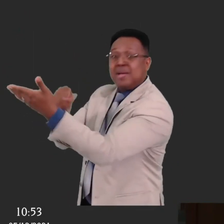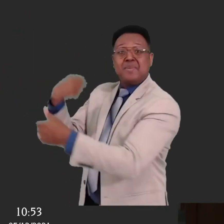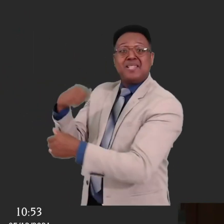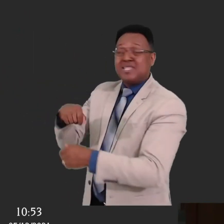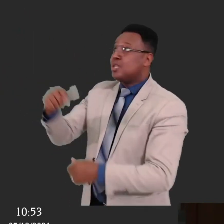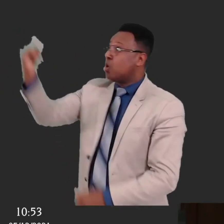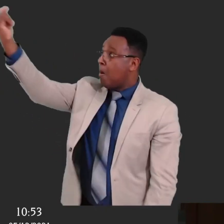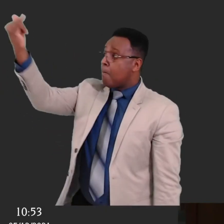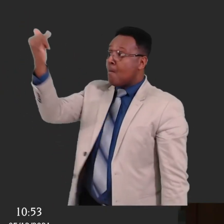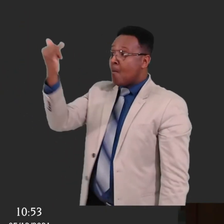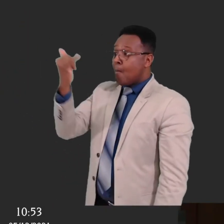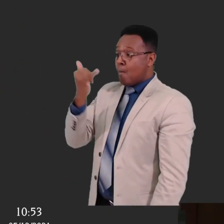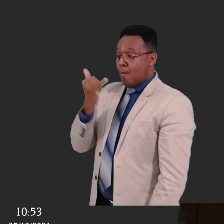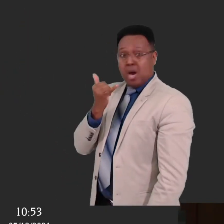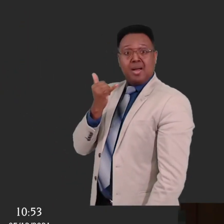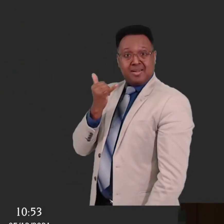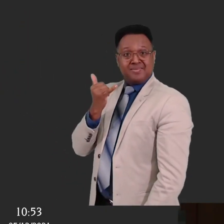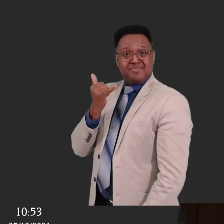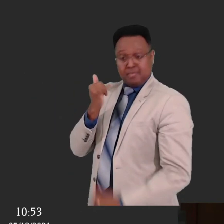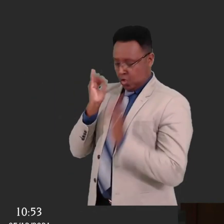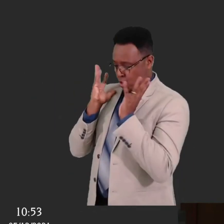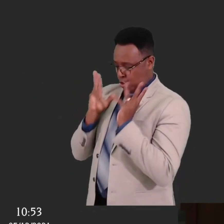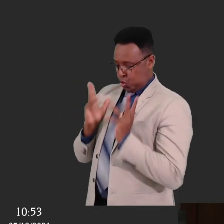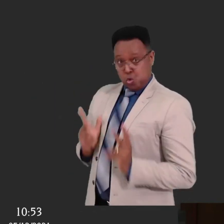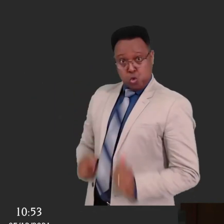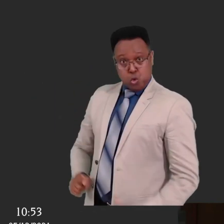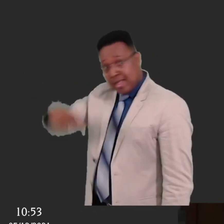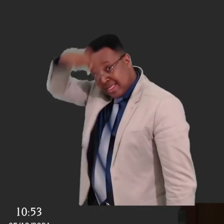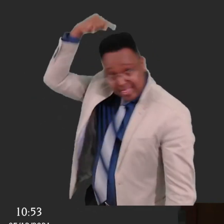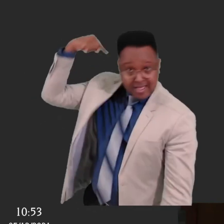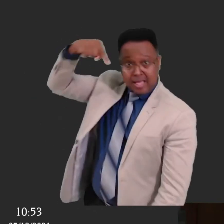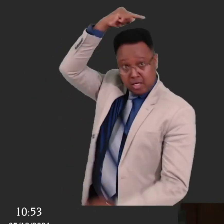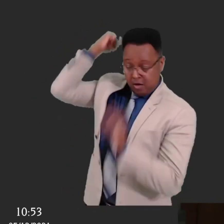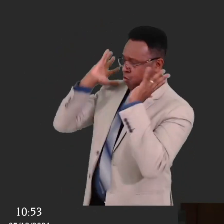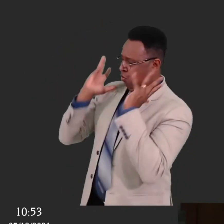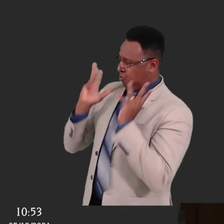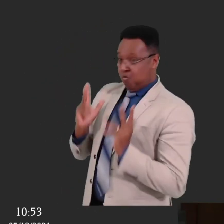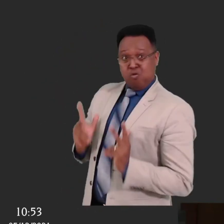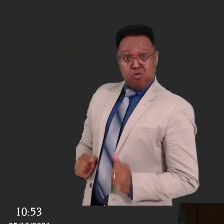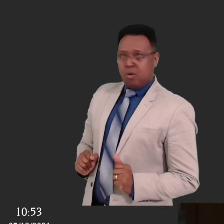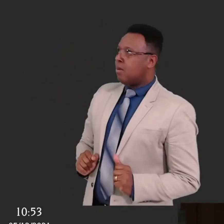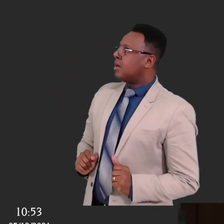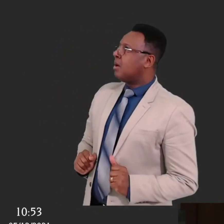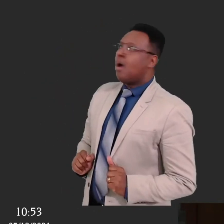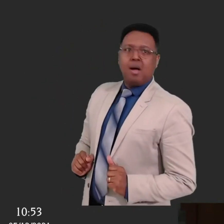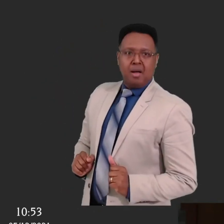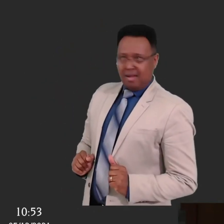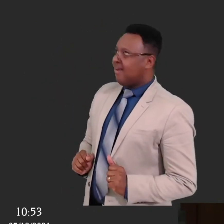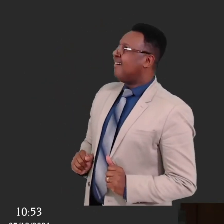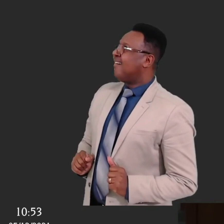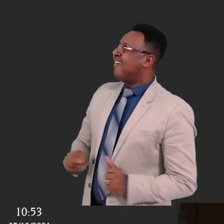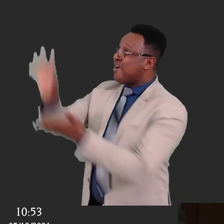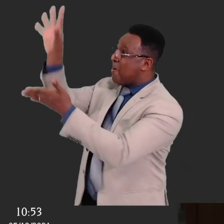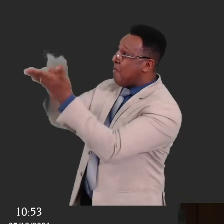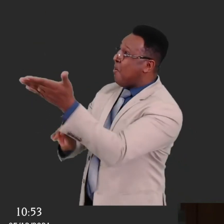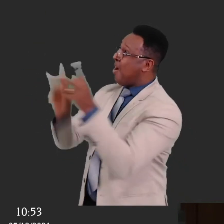Glória ao nome do Senhor. Agora estamos passando, irmãos, numa máquina chamada graça de Jesus Cristo. Cada